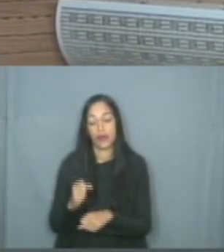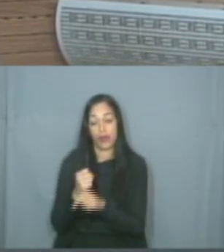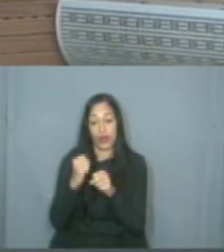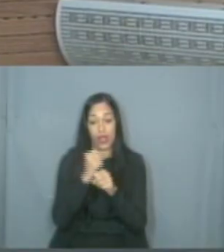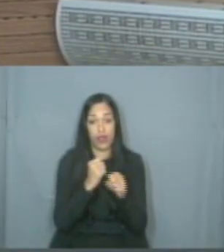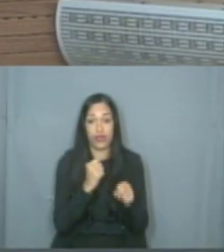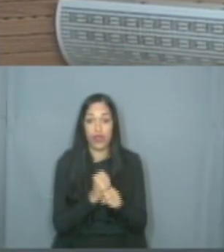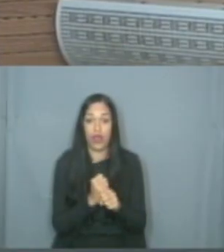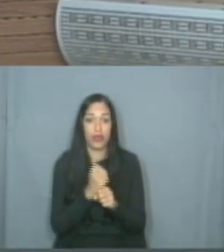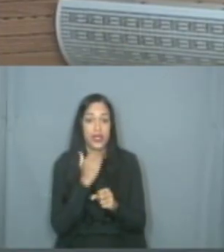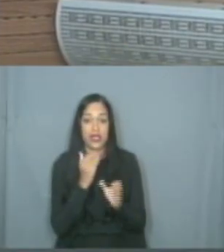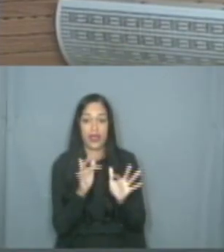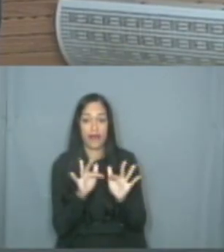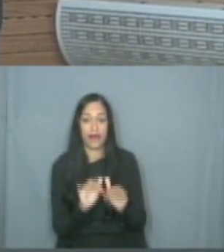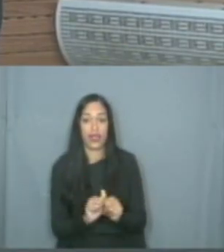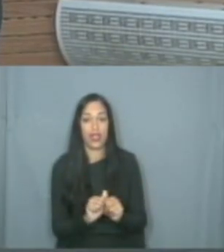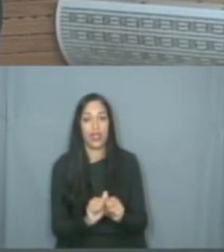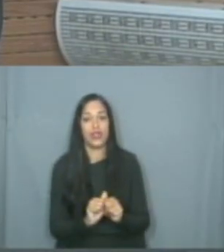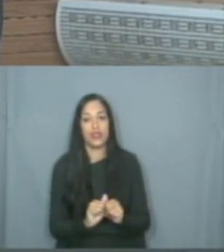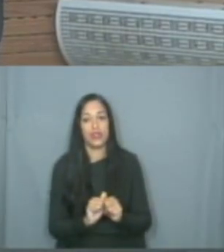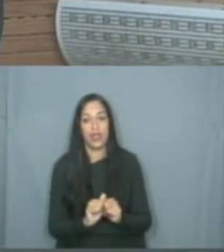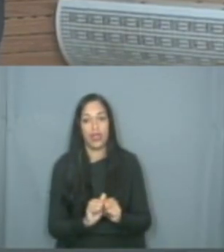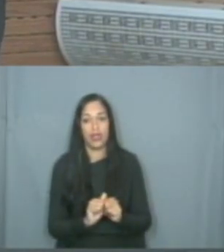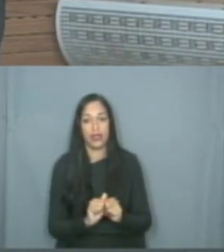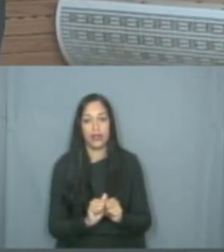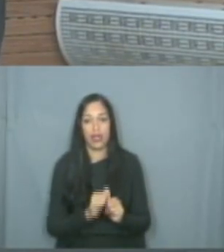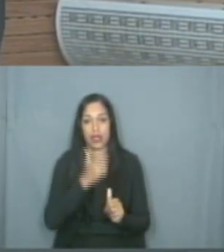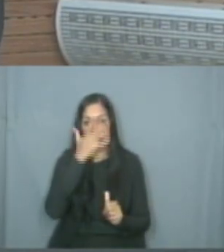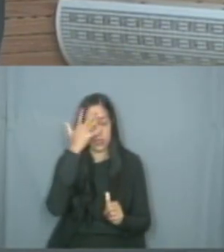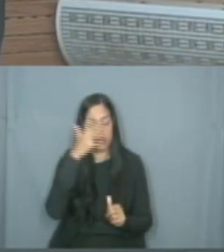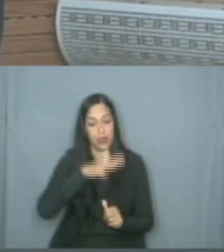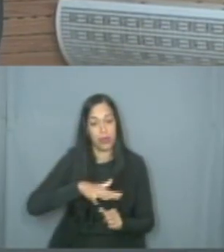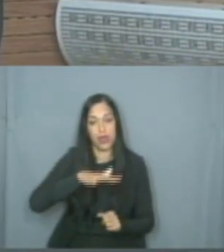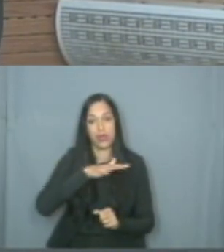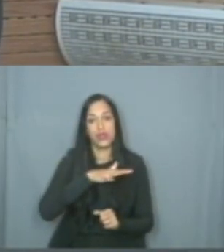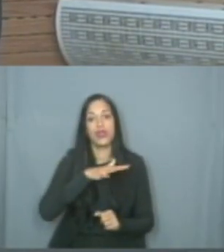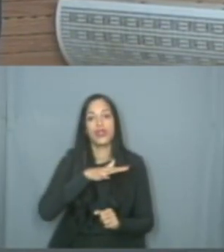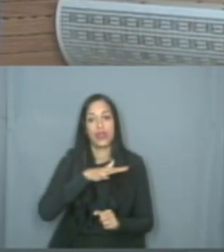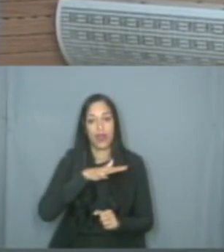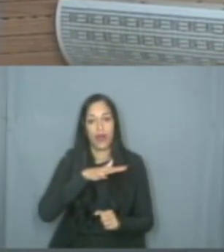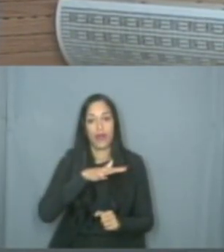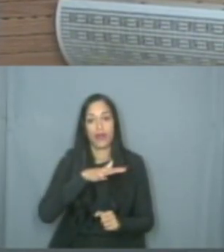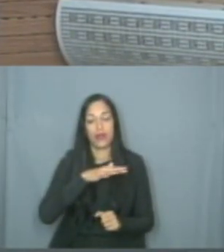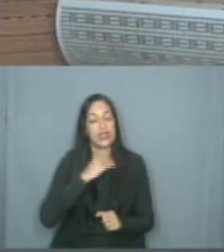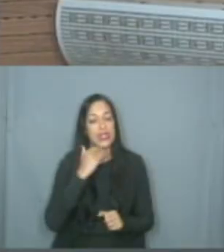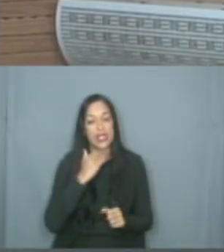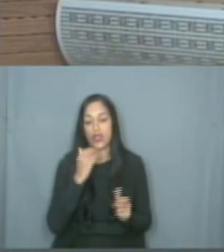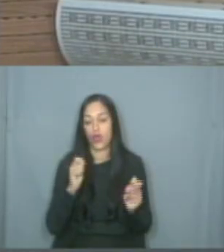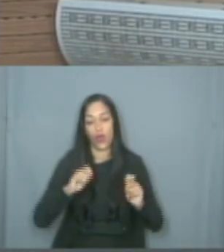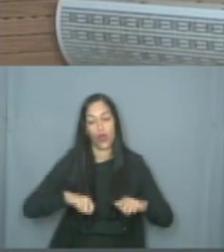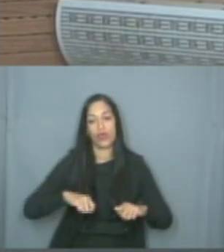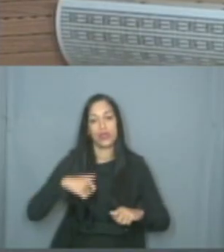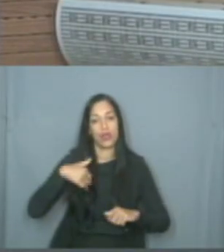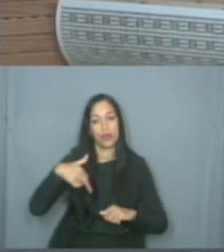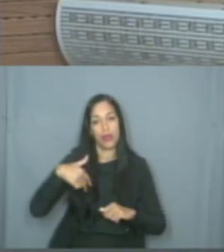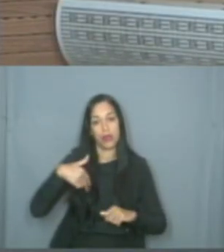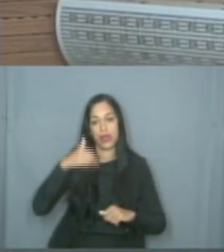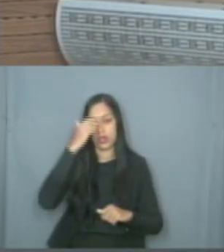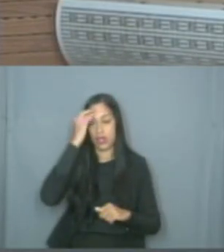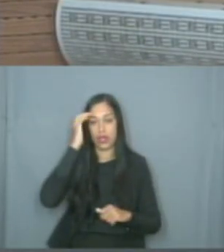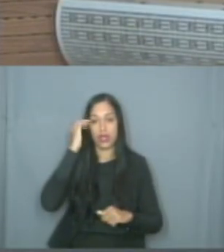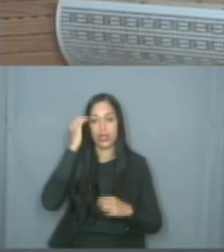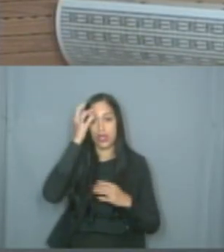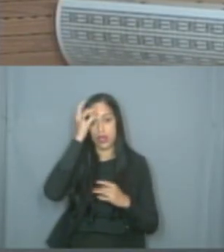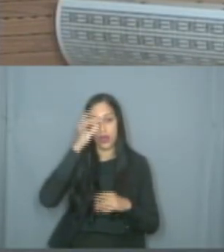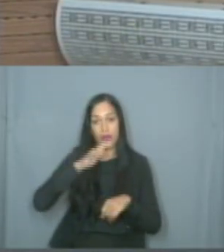está, sem terminar, o que torna a vida dessas pessoas praticamente sem condições de mobilidade. Mas eu ouço com